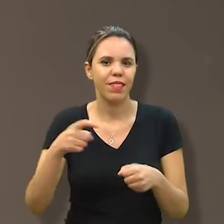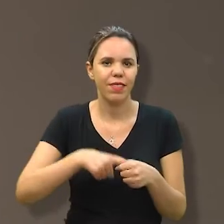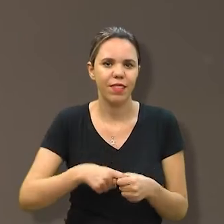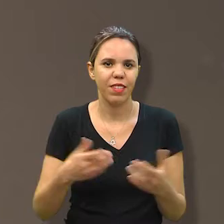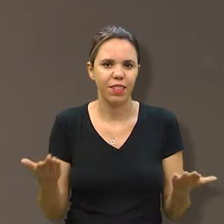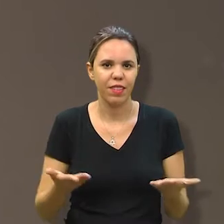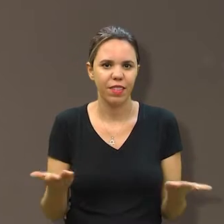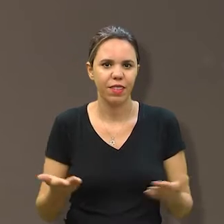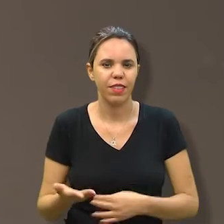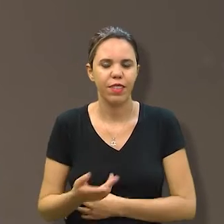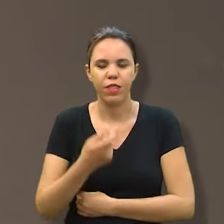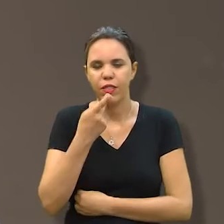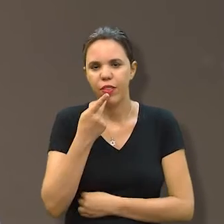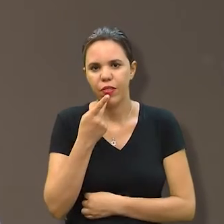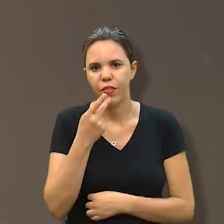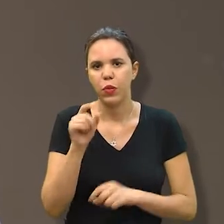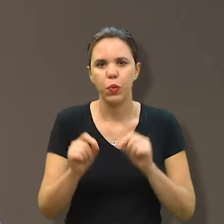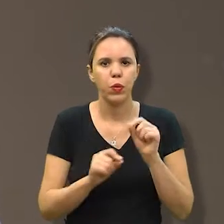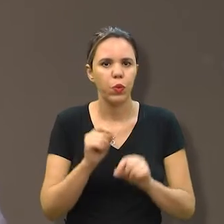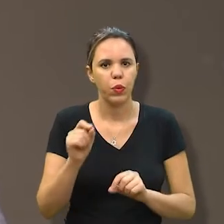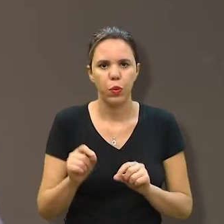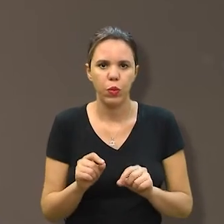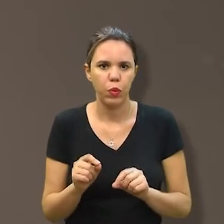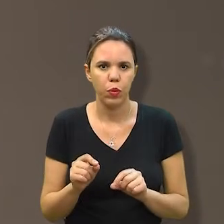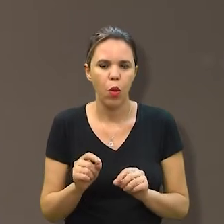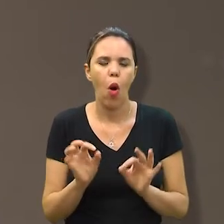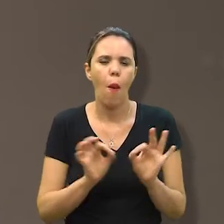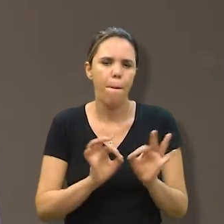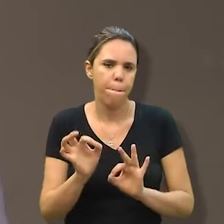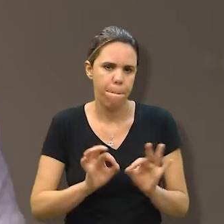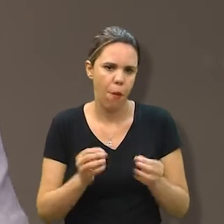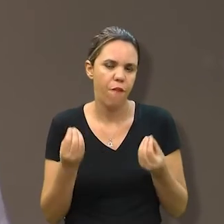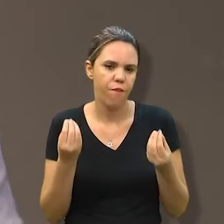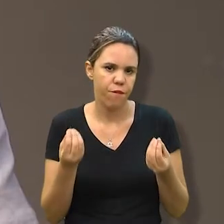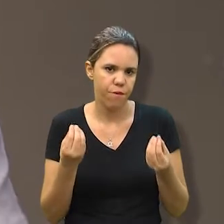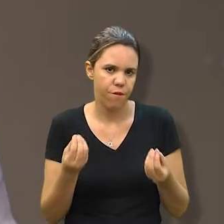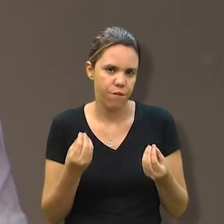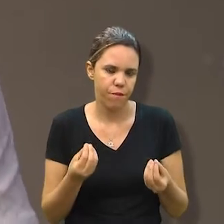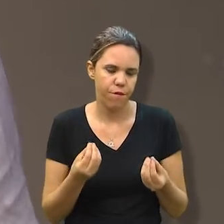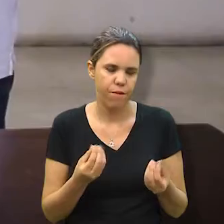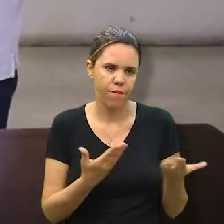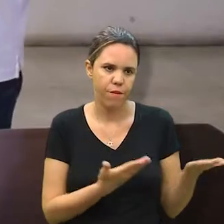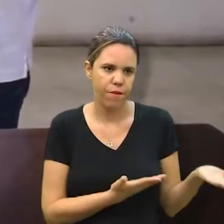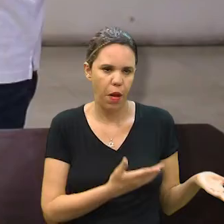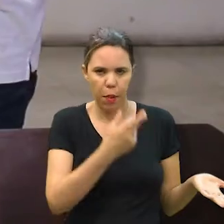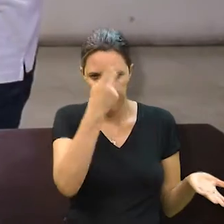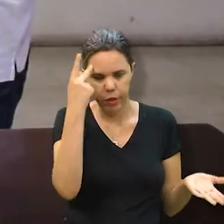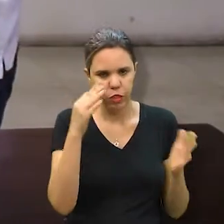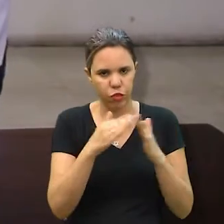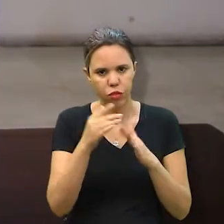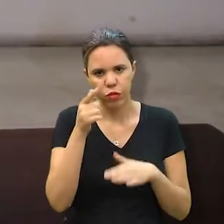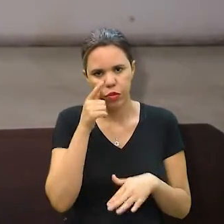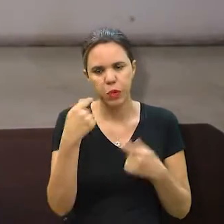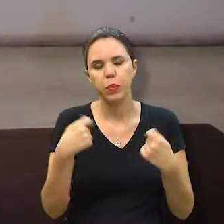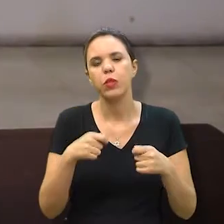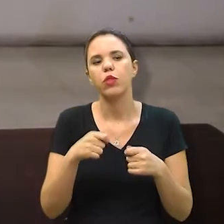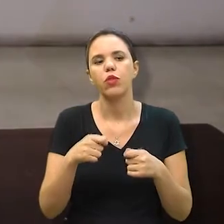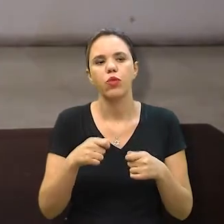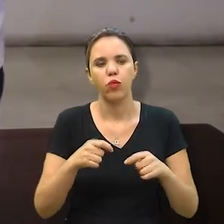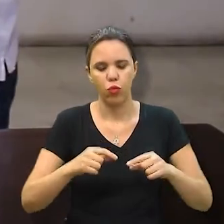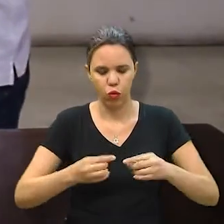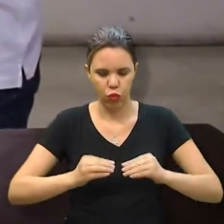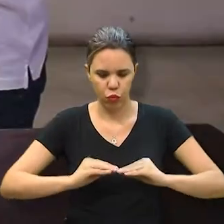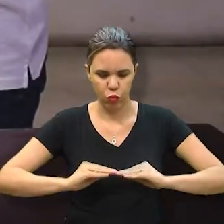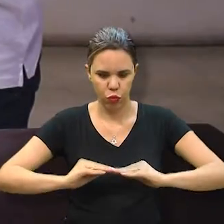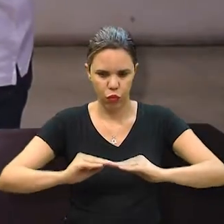estamos de volta e agora para falar um pouquinho mais sobre o modo de preparo Diego pessoal de casa